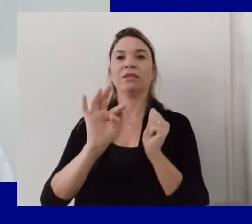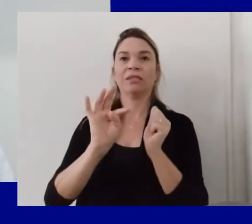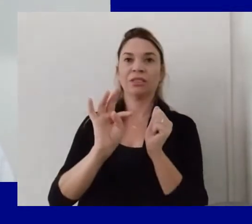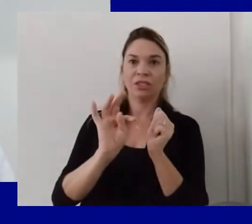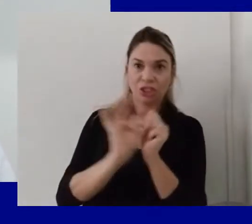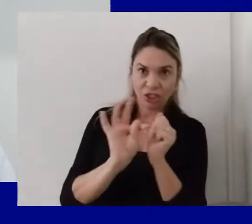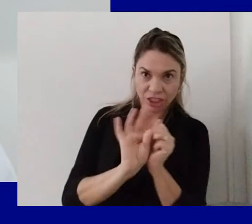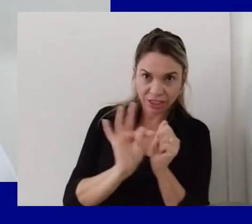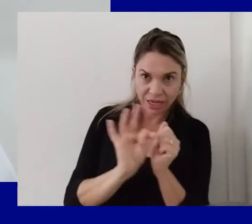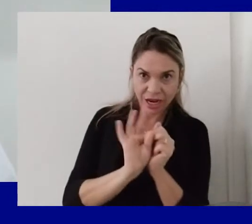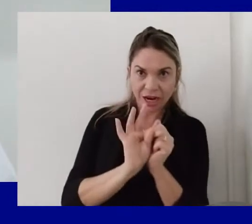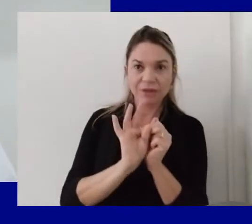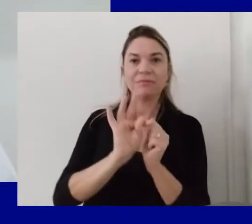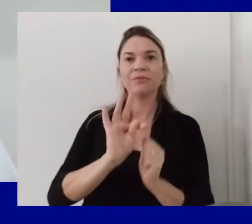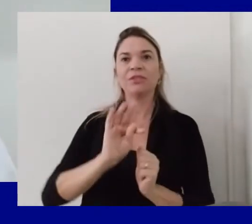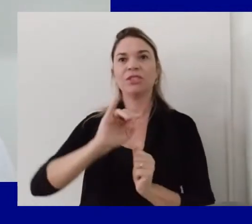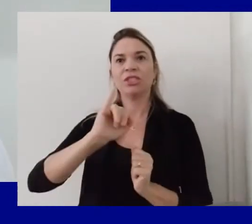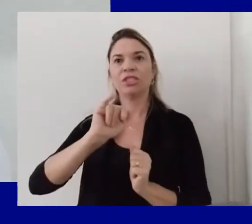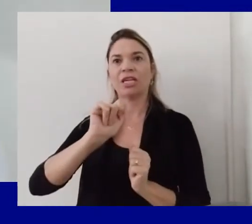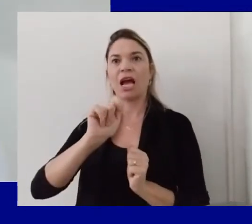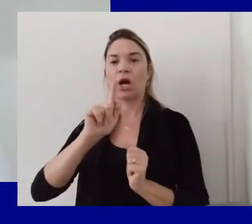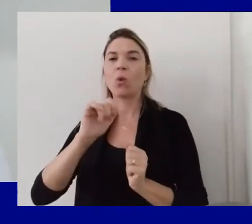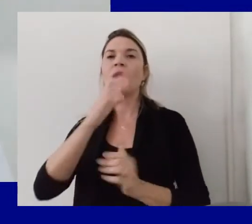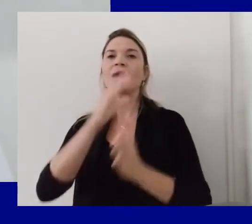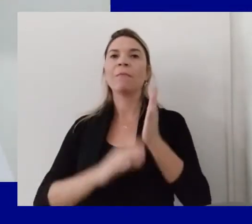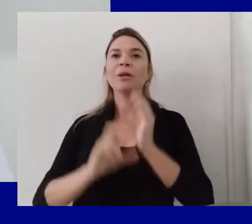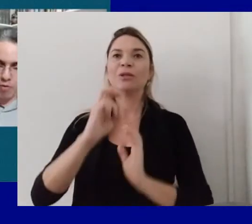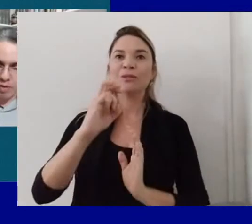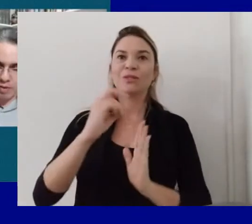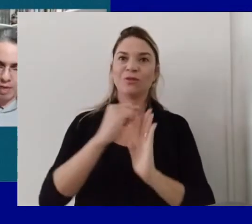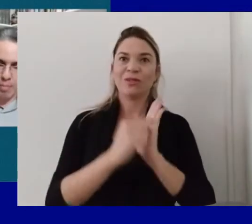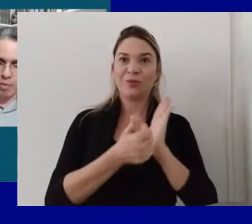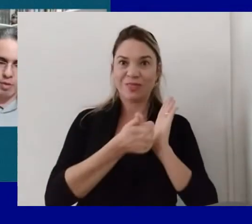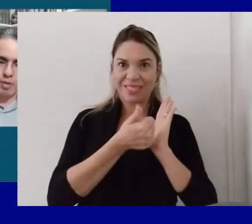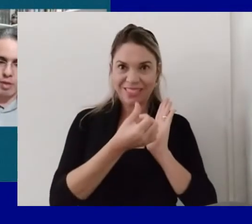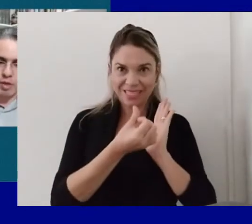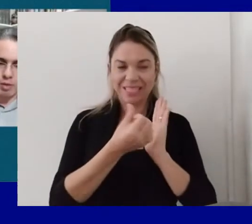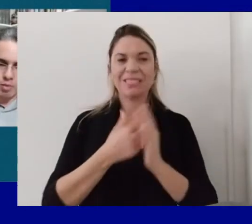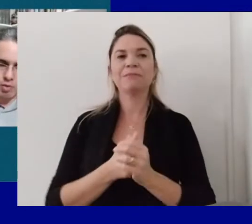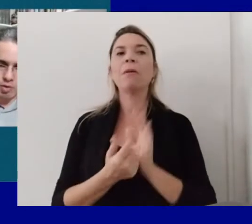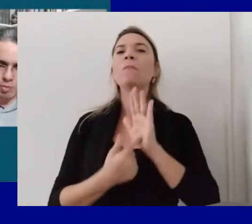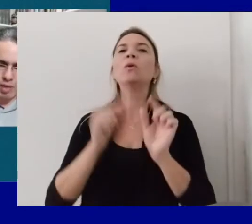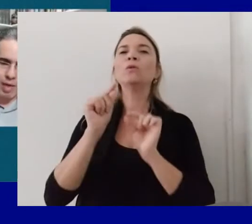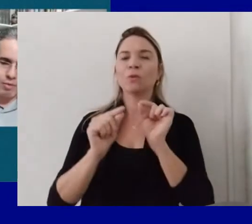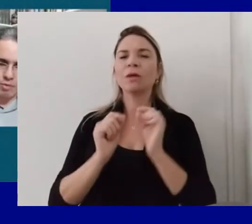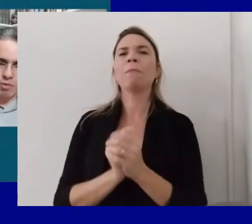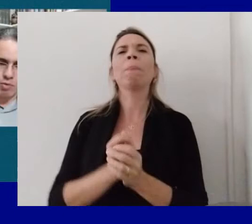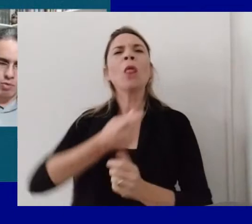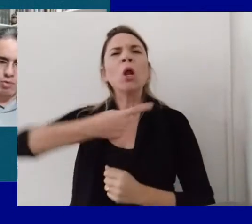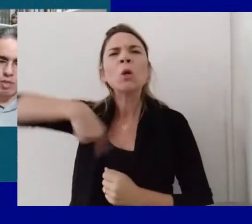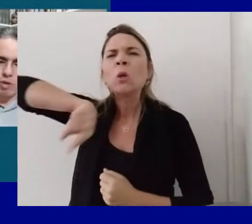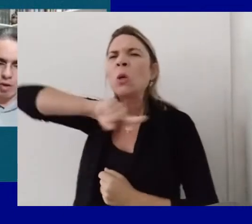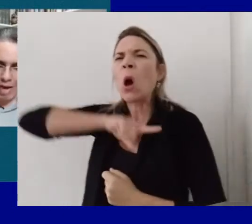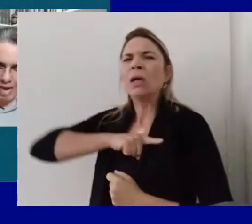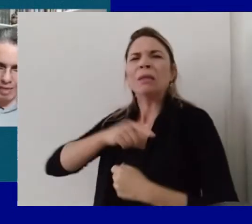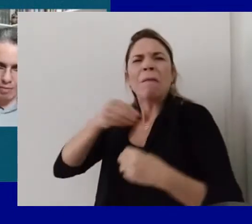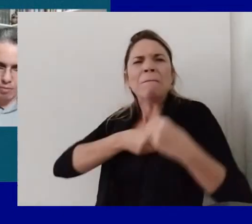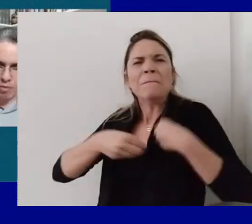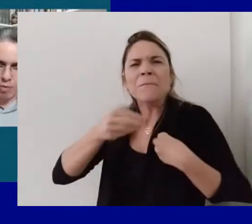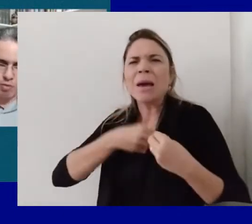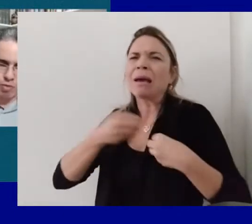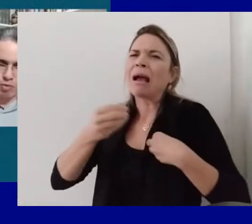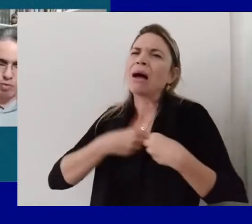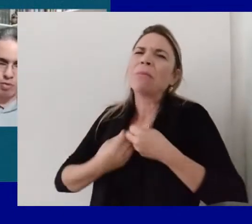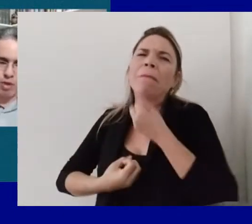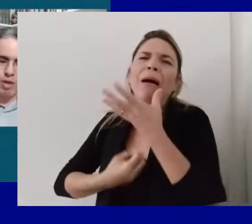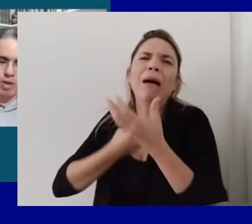Tiago, versículo 16 em diante, diz assim: Confessai, pois, os vossos pecados uns aos outros e orai